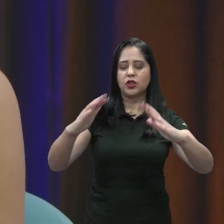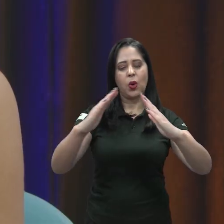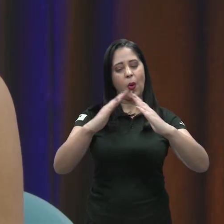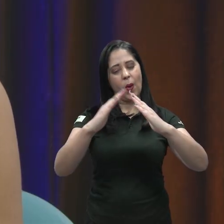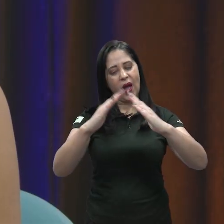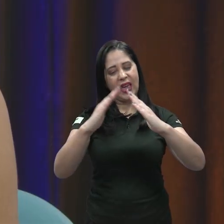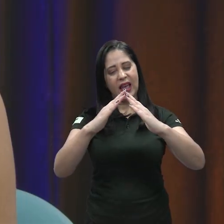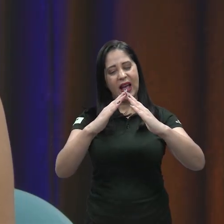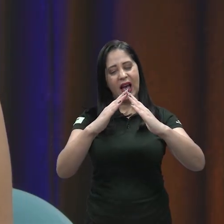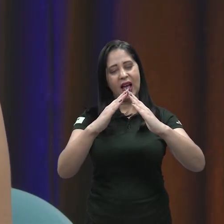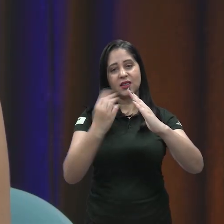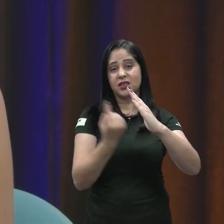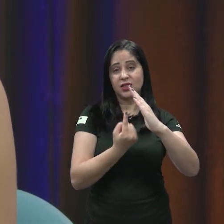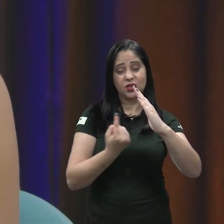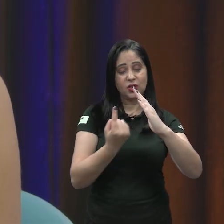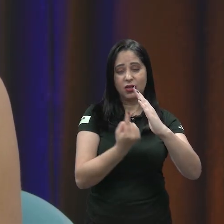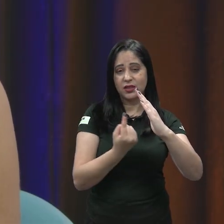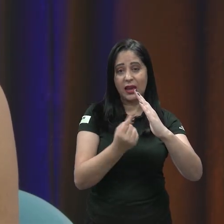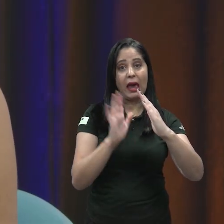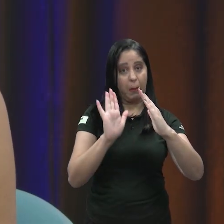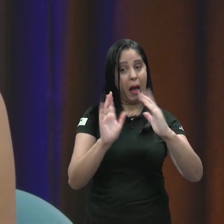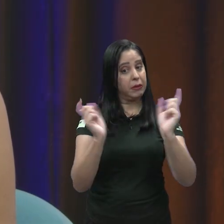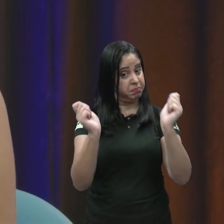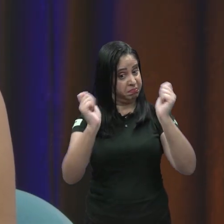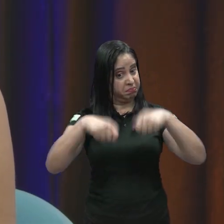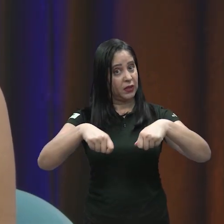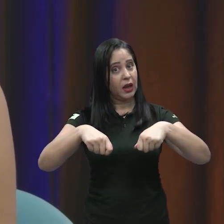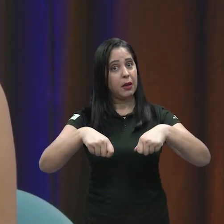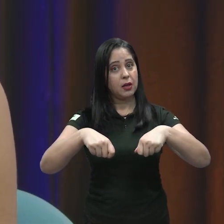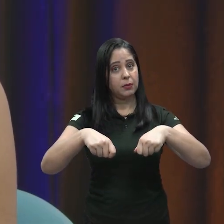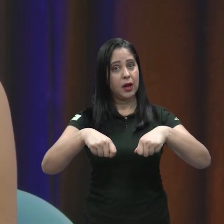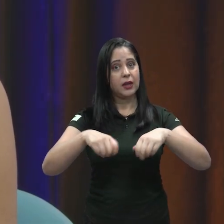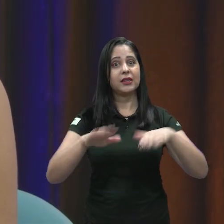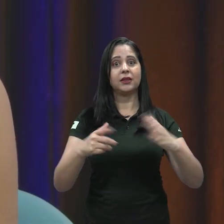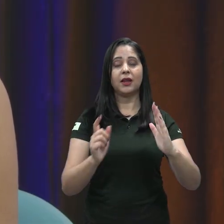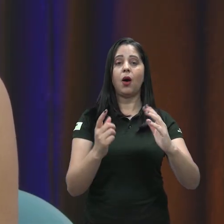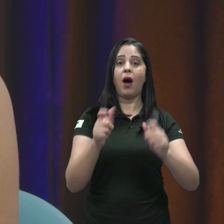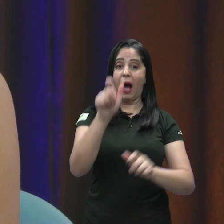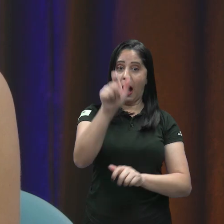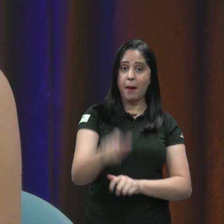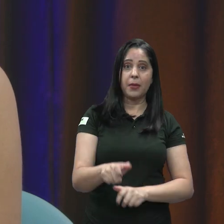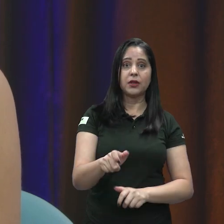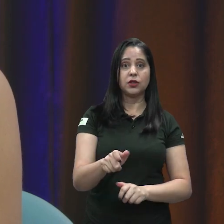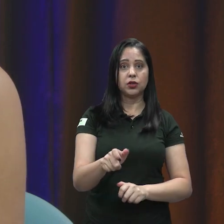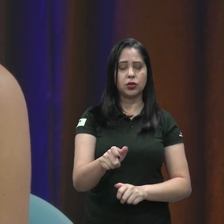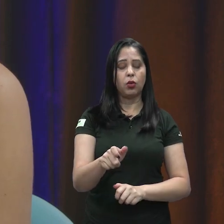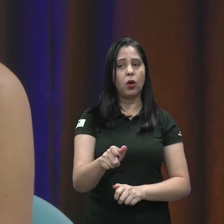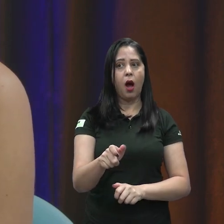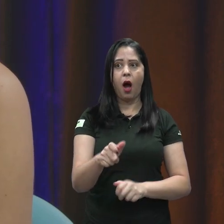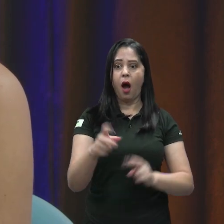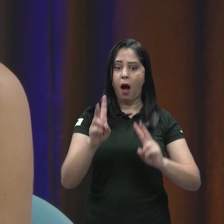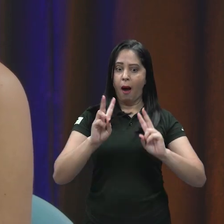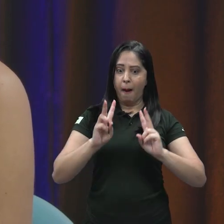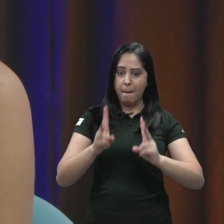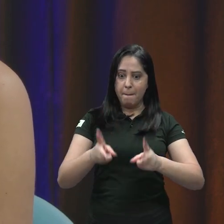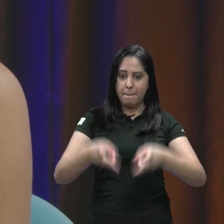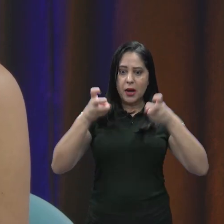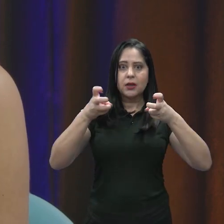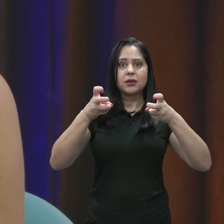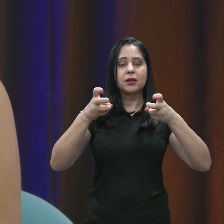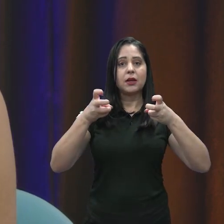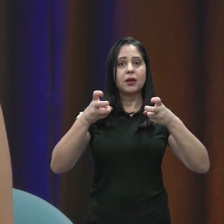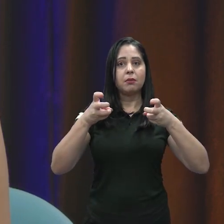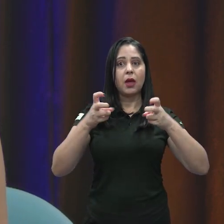vezes está travado, mas tem muito potencial. Legal. Então, trazer ele para que ele possa enxergar esse lugar como um lugar